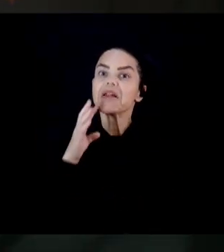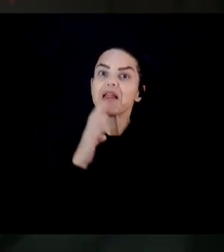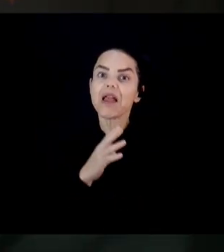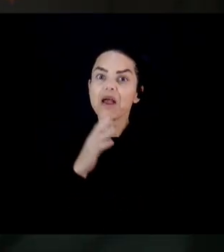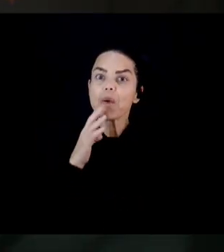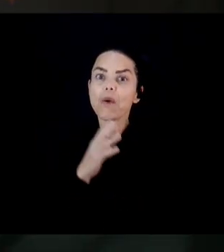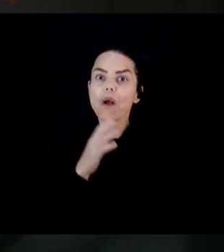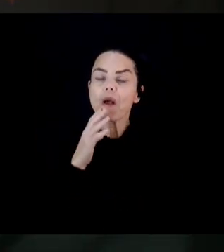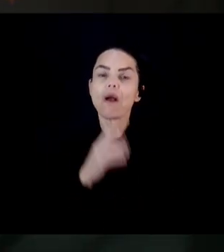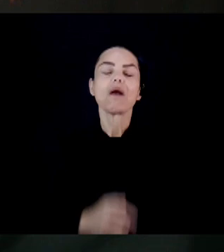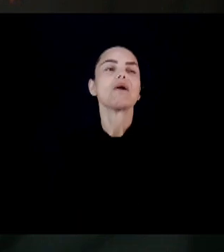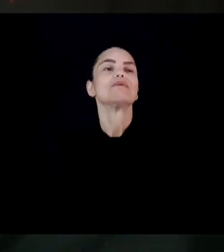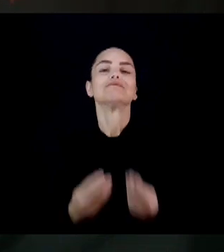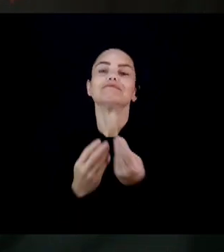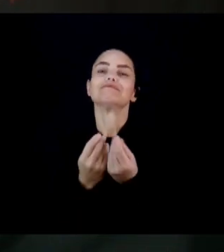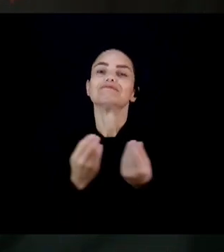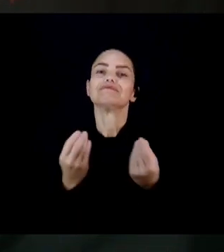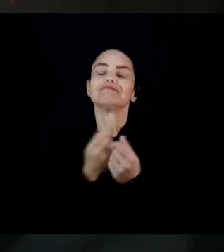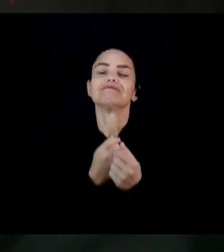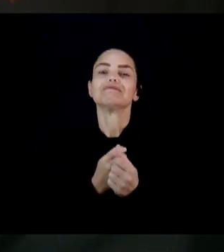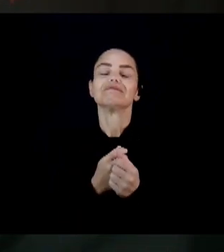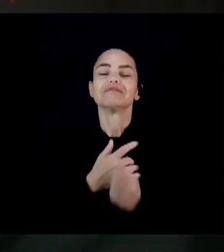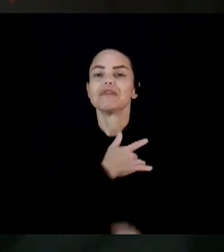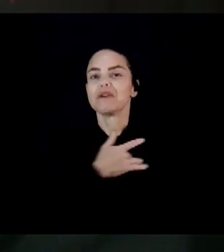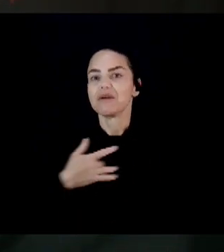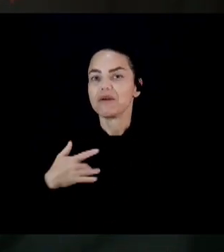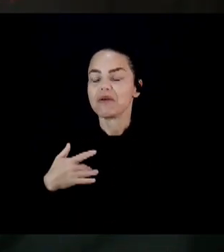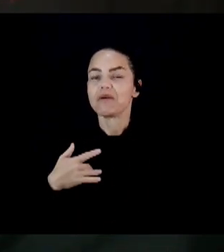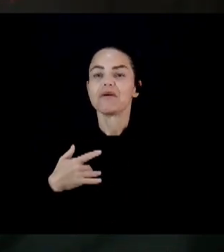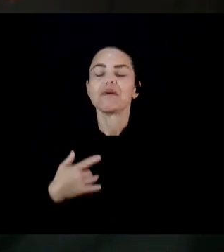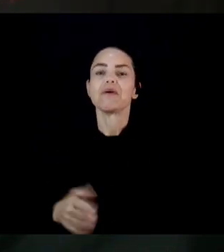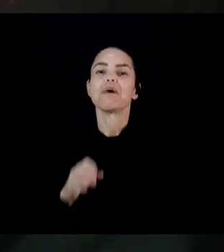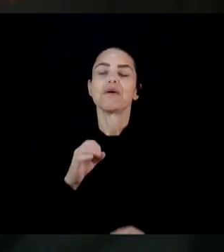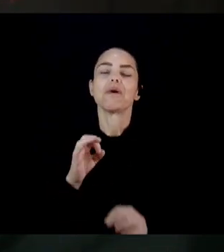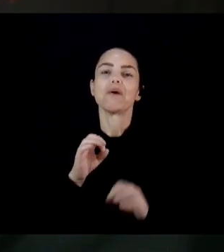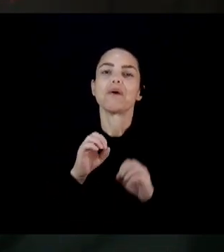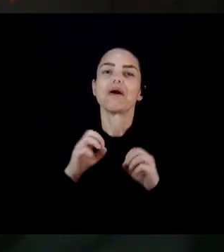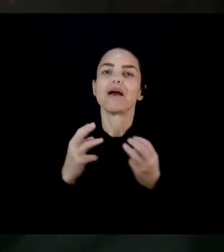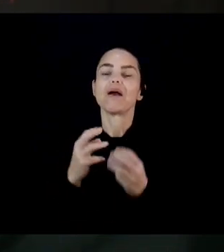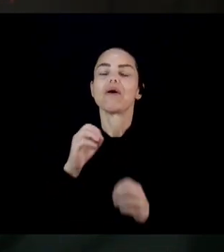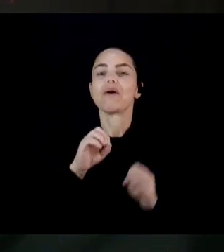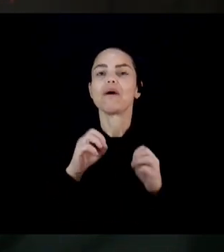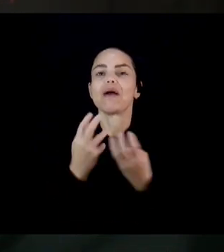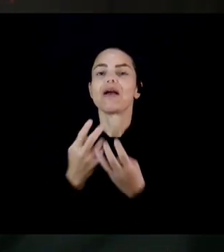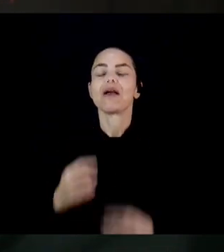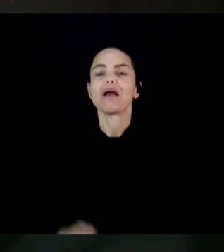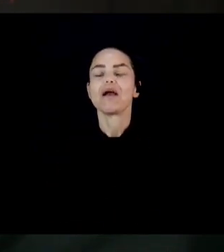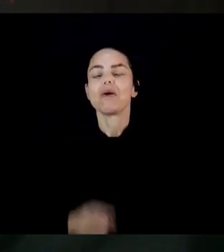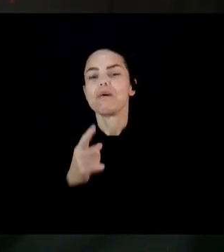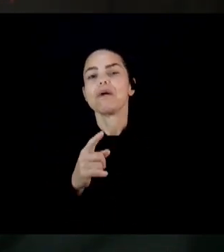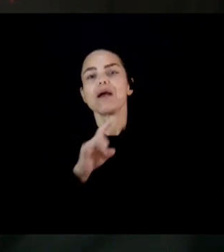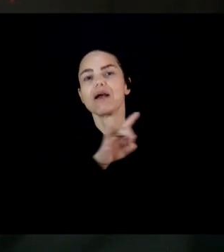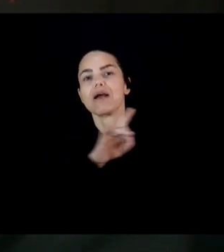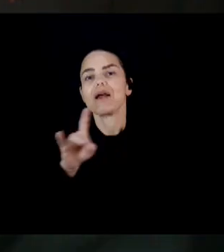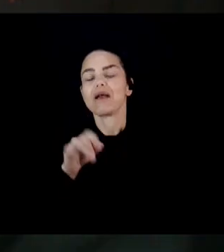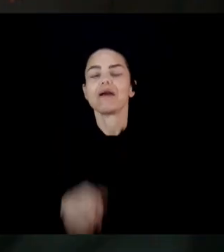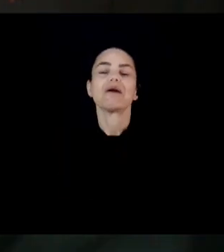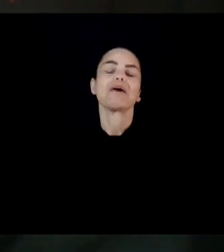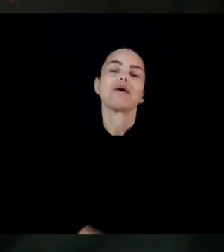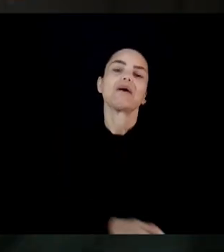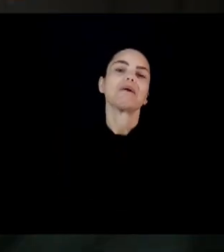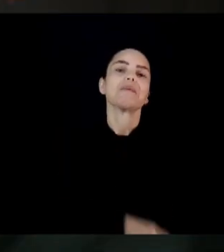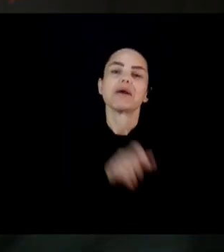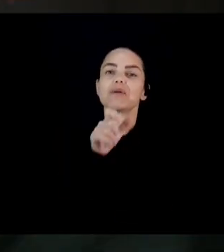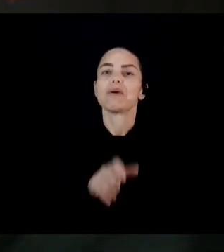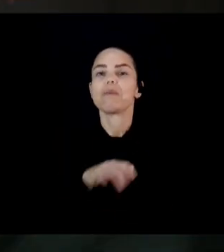da Saúde, até 2030, uma em cada 6 pessoas no mundo terá 60 anos ou